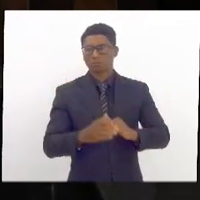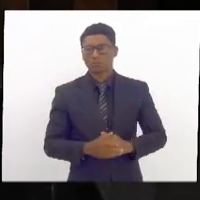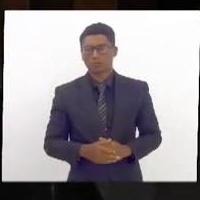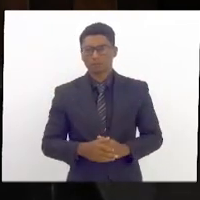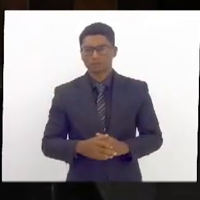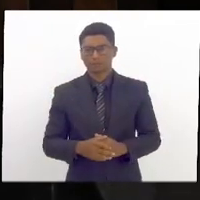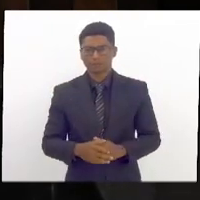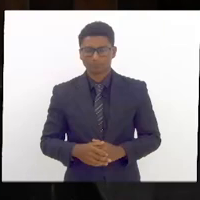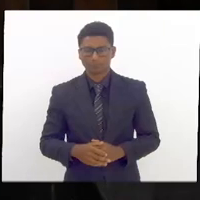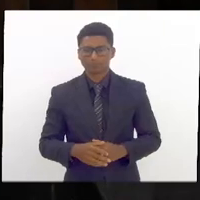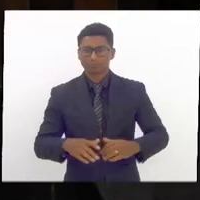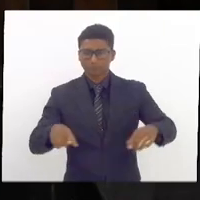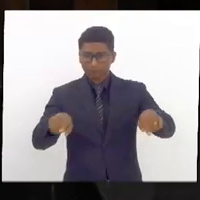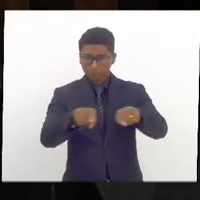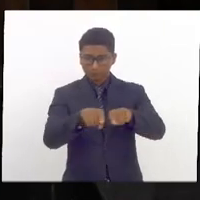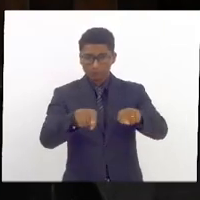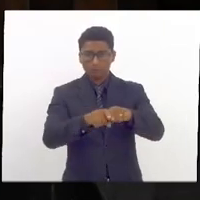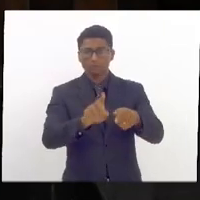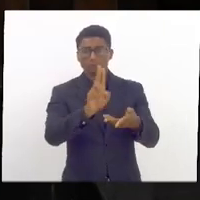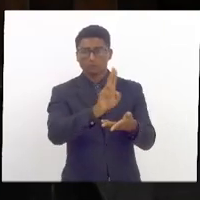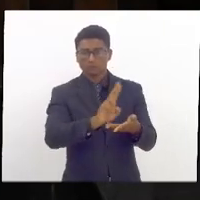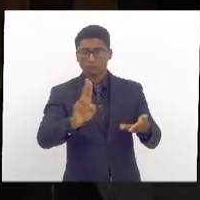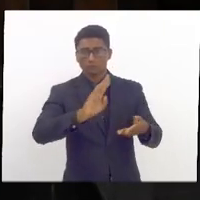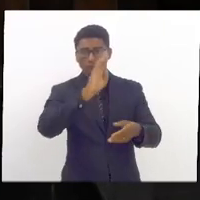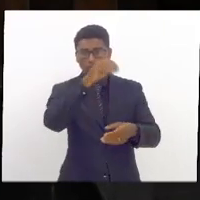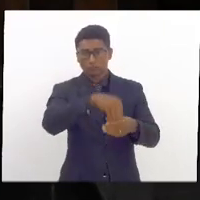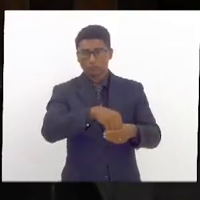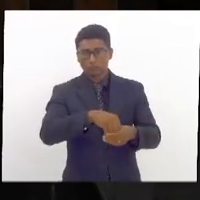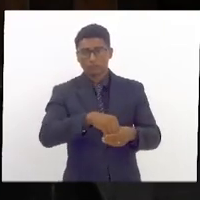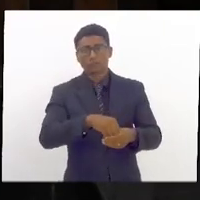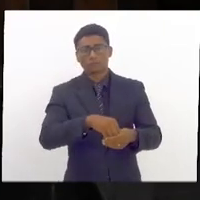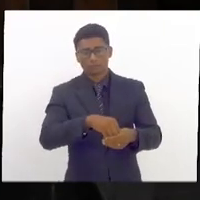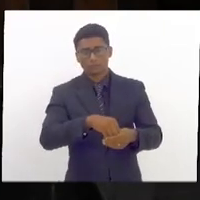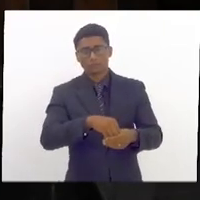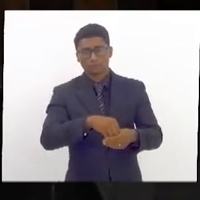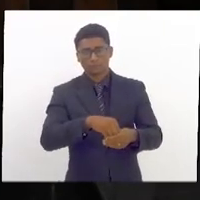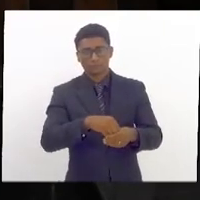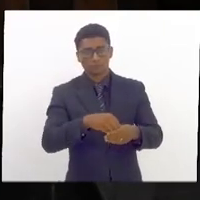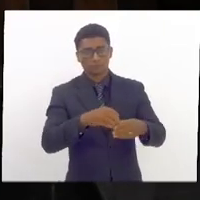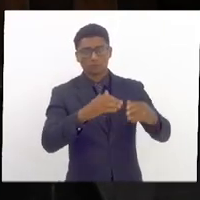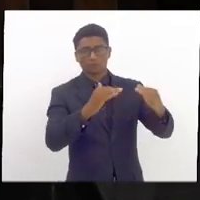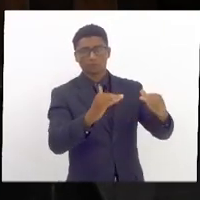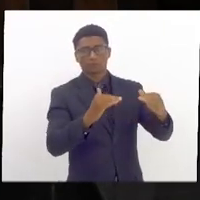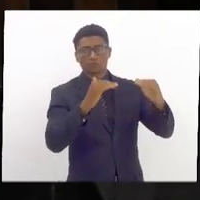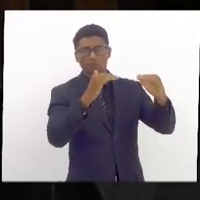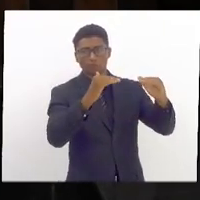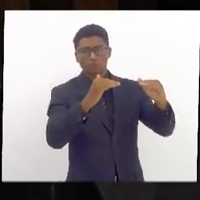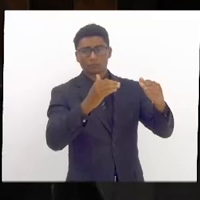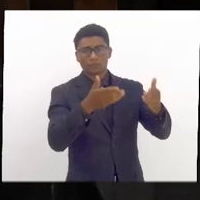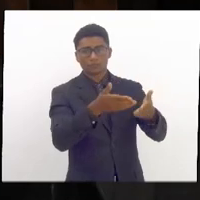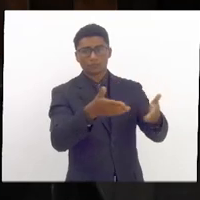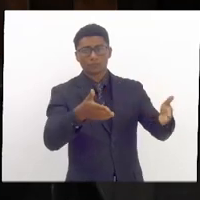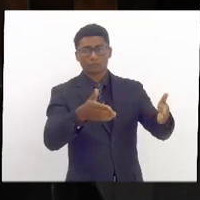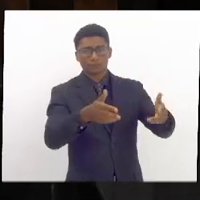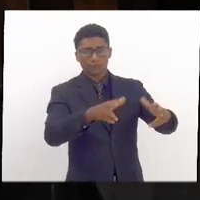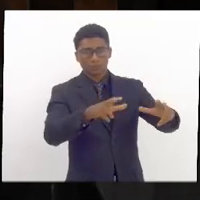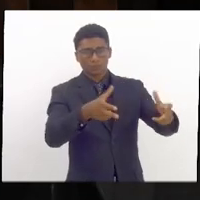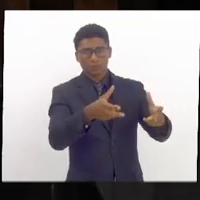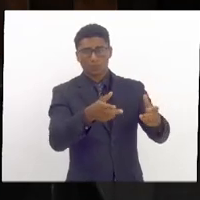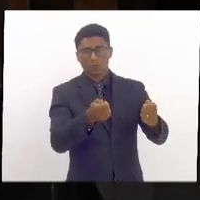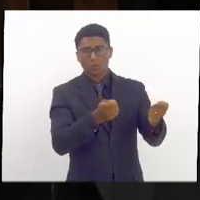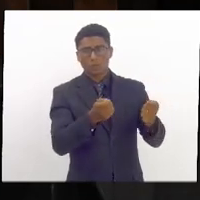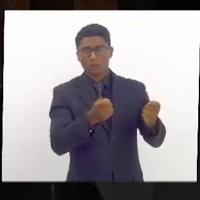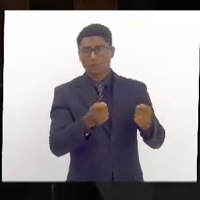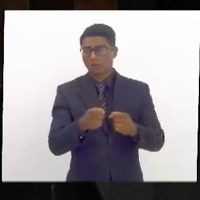altos postos dessa universidade, que é quem detém o controle dessa comissão de diagnóstico, de